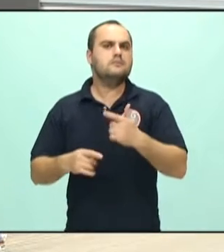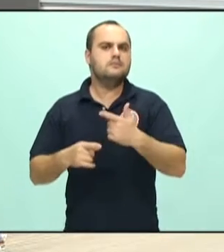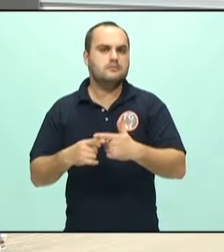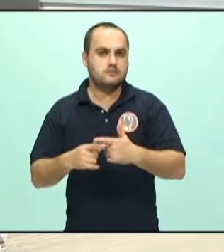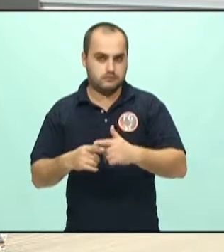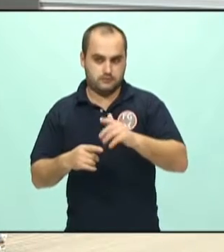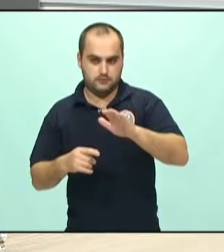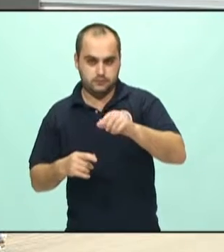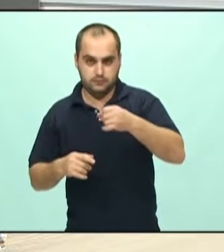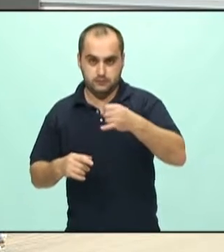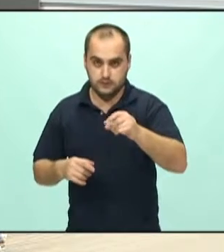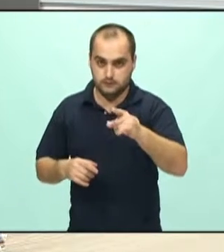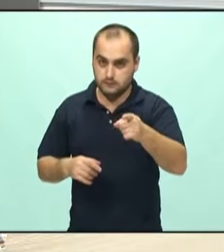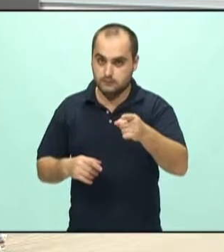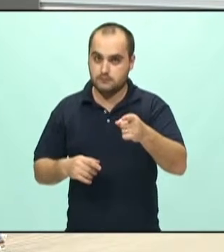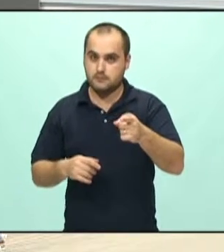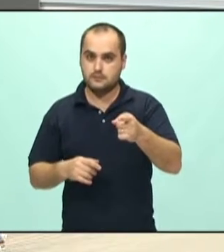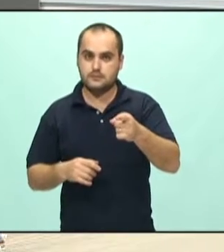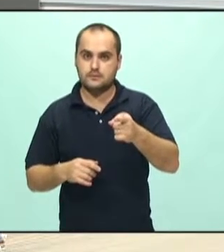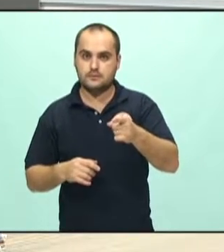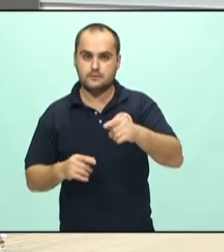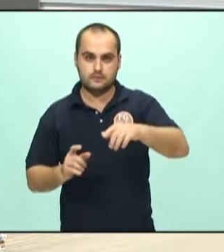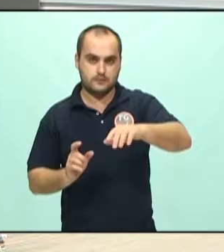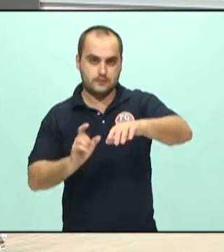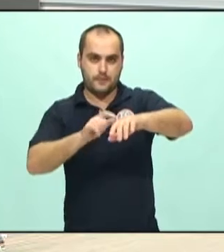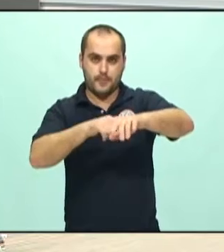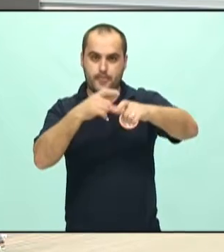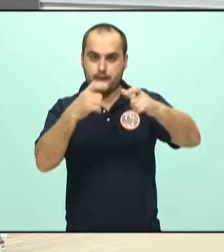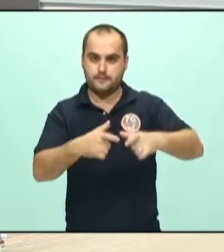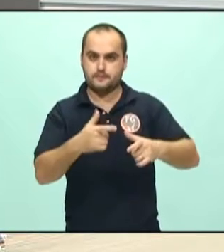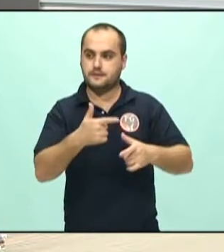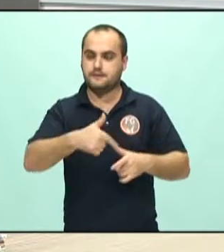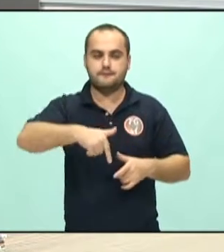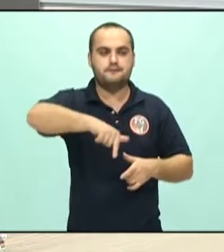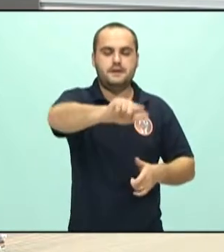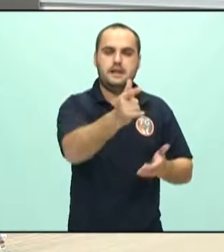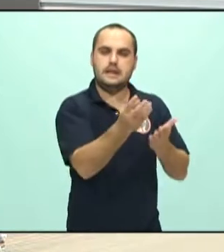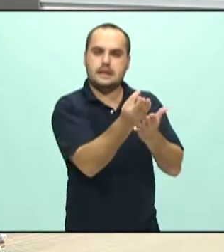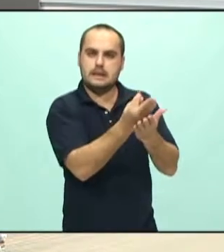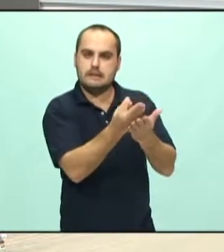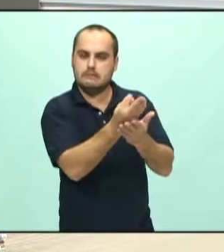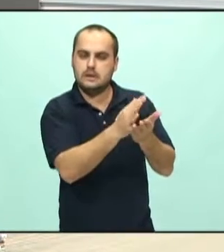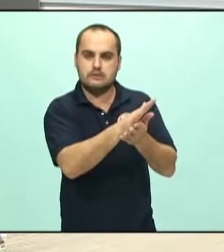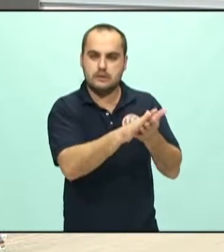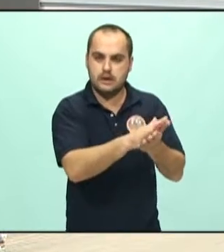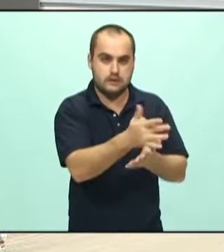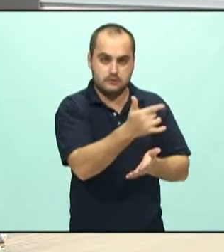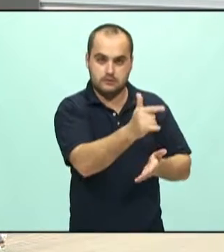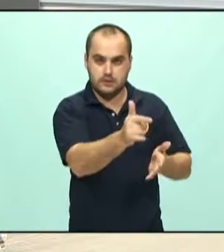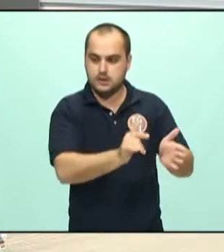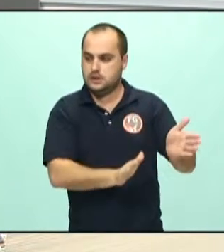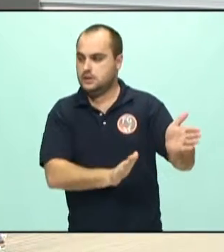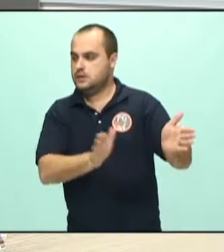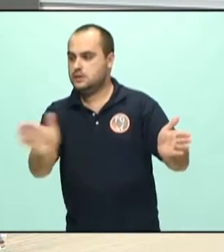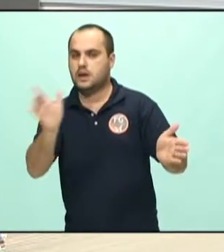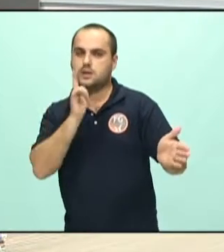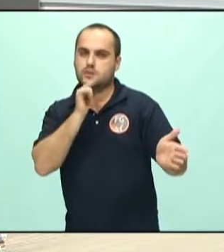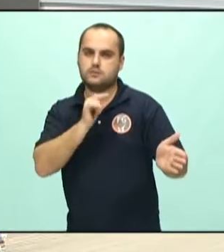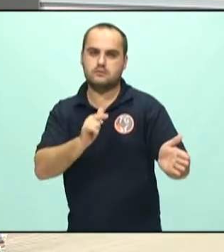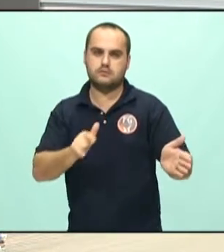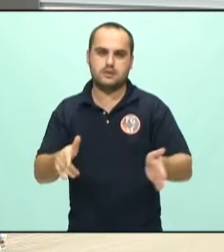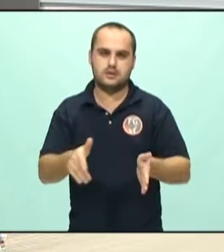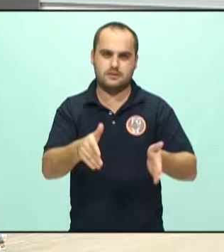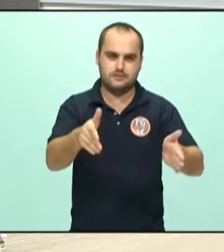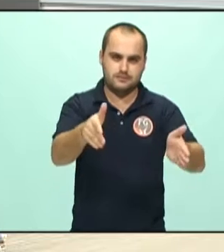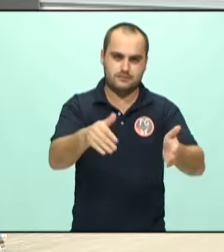liga numa rede que não tem ainda a destinação para a estação de tratamento de esgoto e isso gera muito impacto na então não